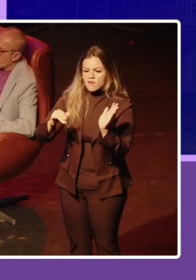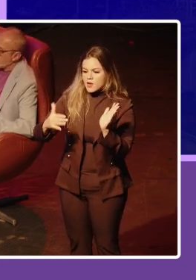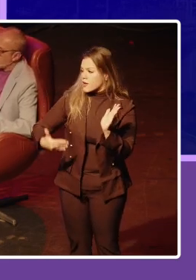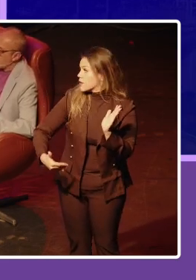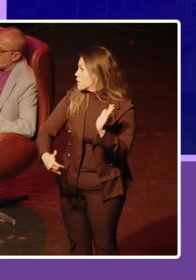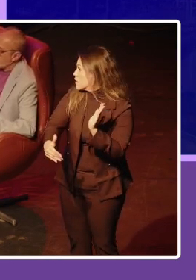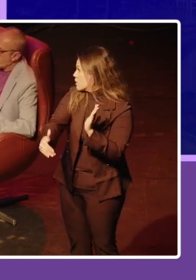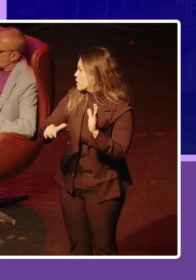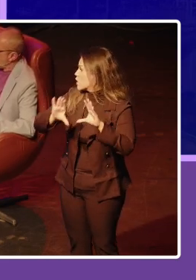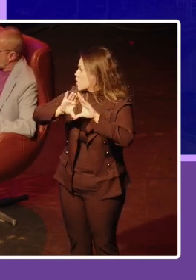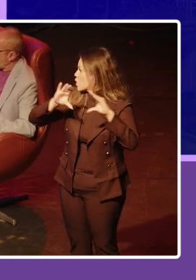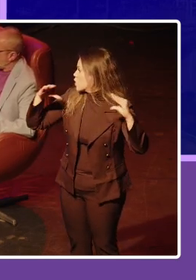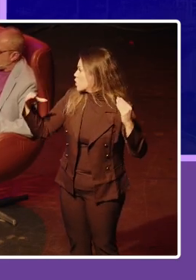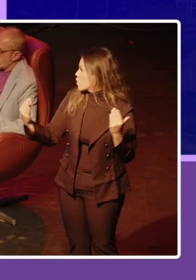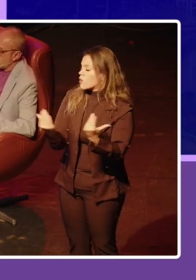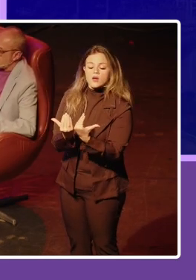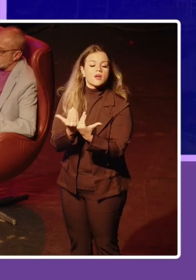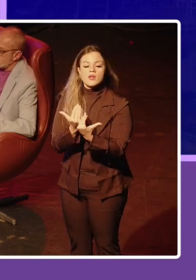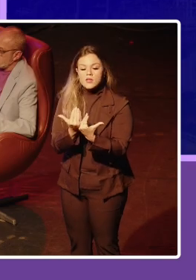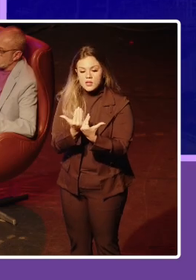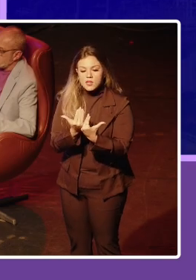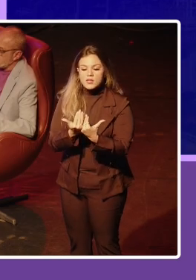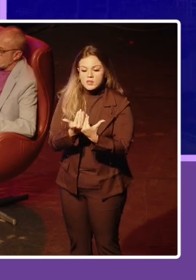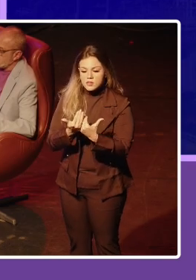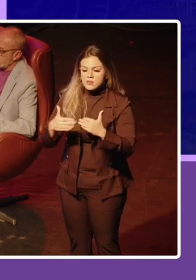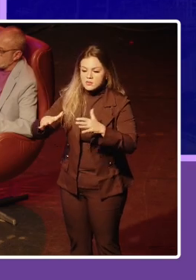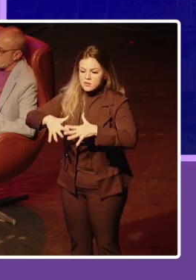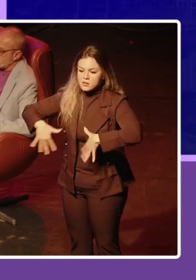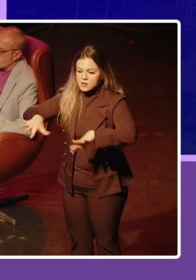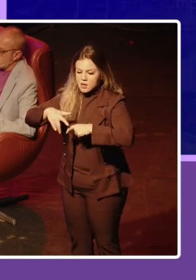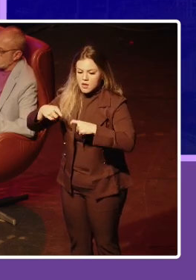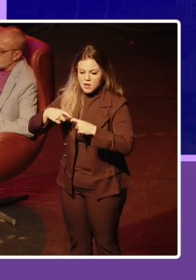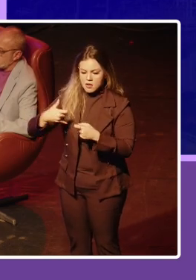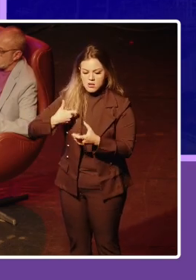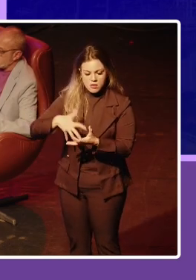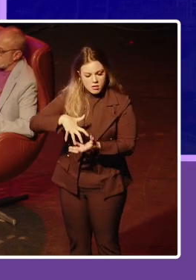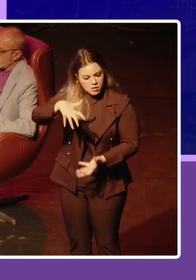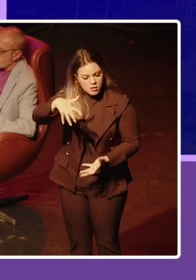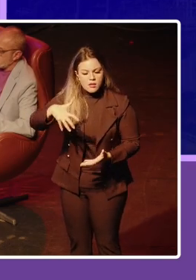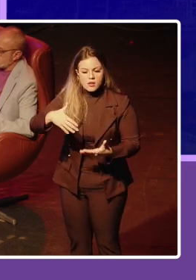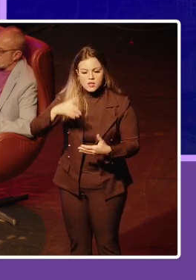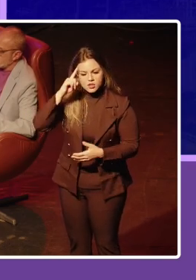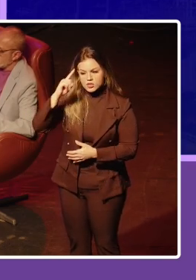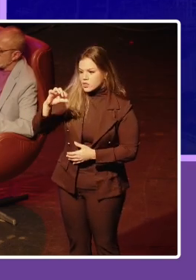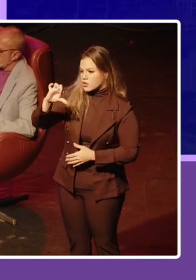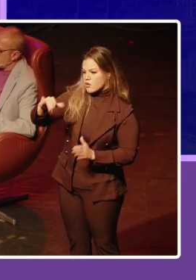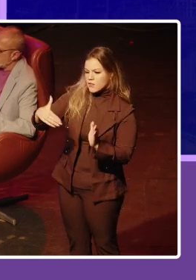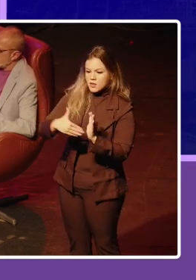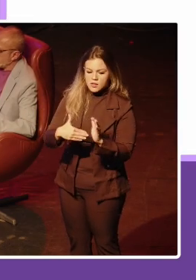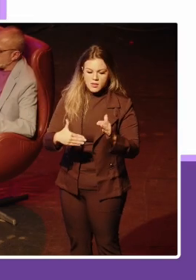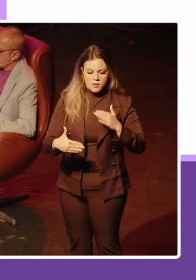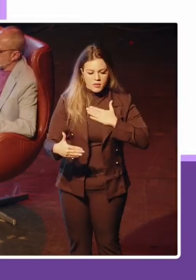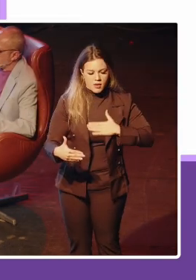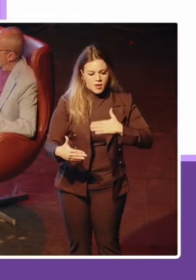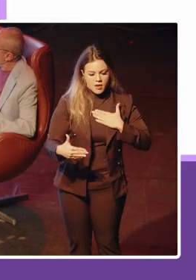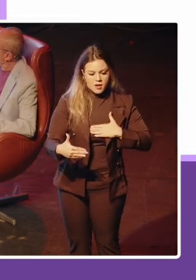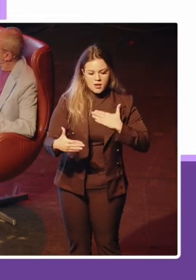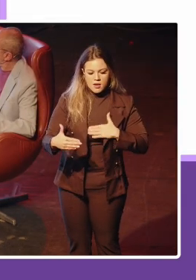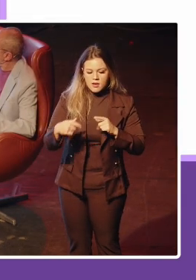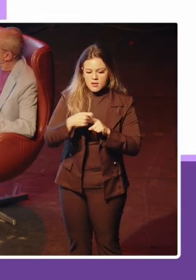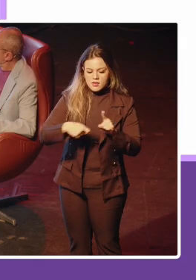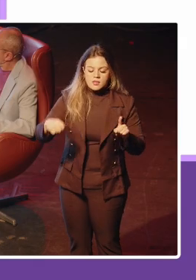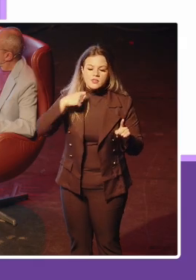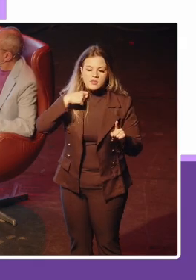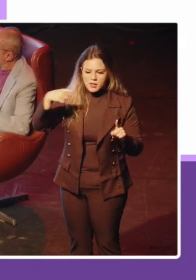GERP, que é o Congresso da Sociedade Brasileira de Geriatria e Gerontologia, seção São Paulo, de 9 a 11 de abril, aqui no Frei Caneca. A programação